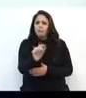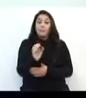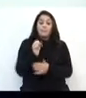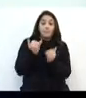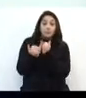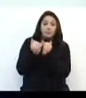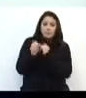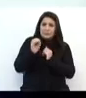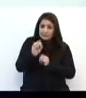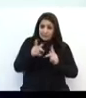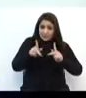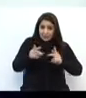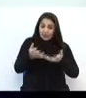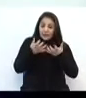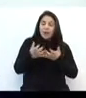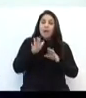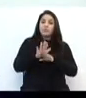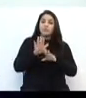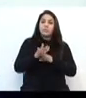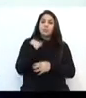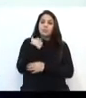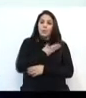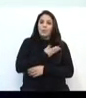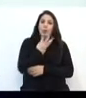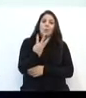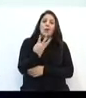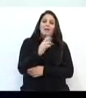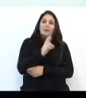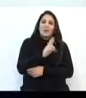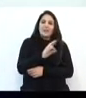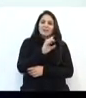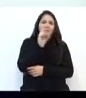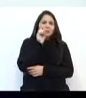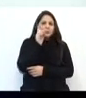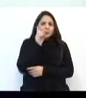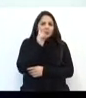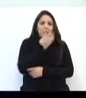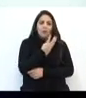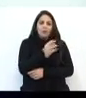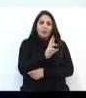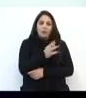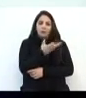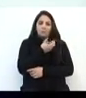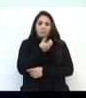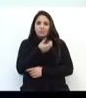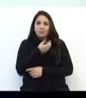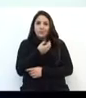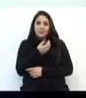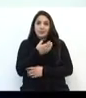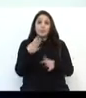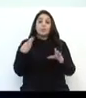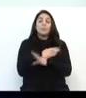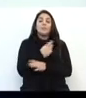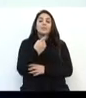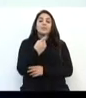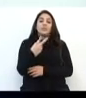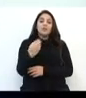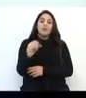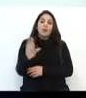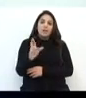vamos dizer, quiser nos ajudar com R$4 por dia, né, isso dá R$120 por mês,